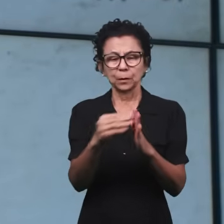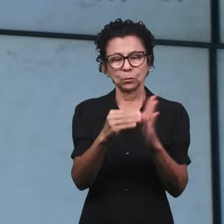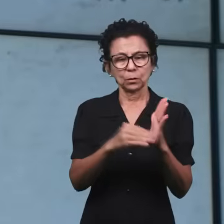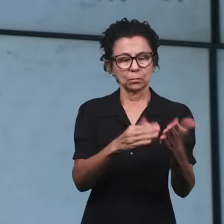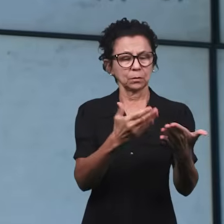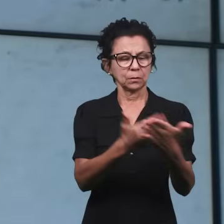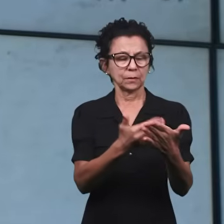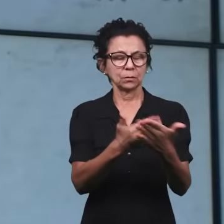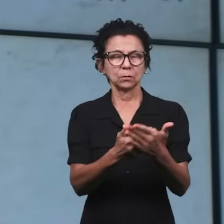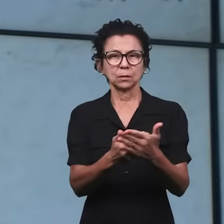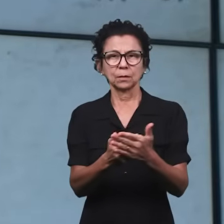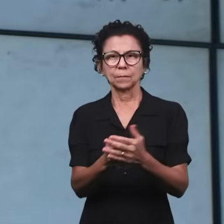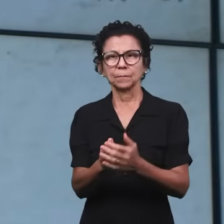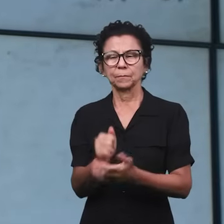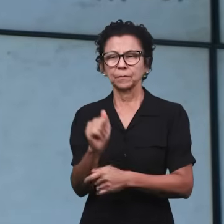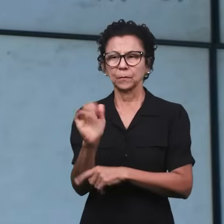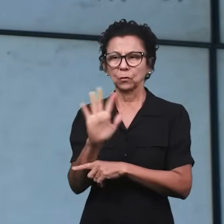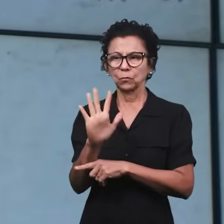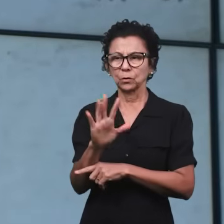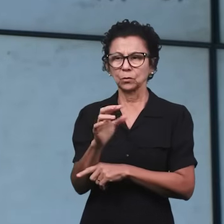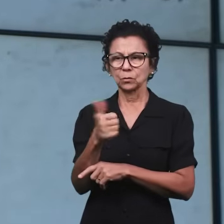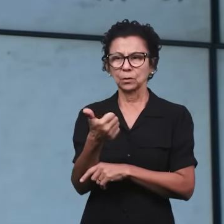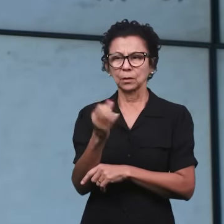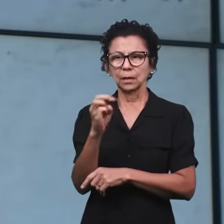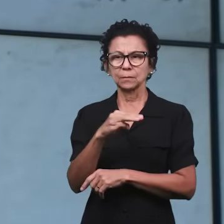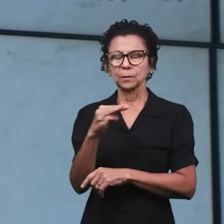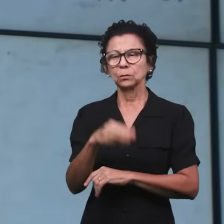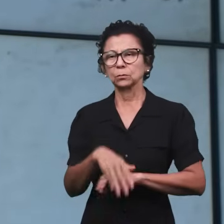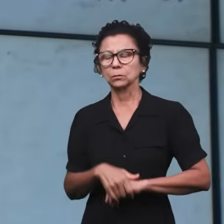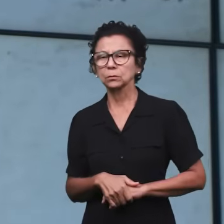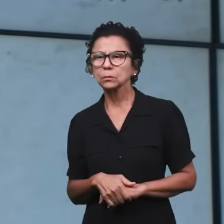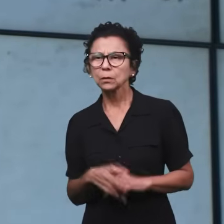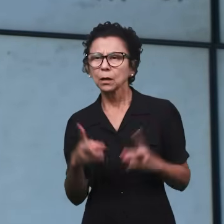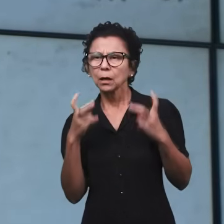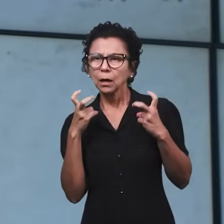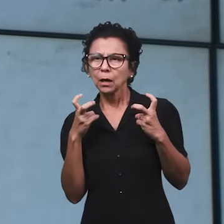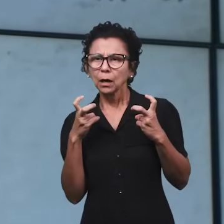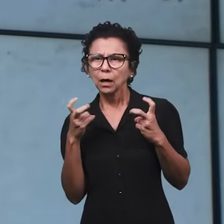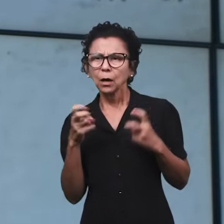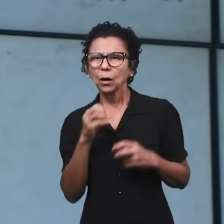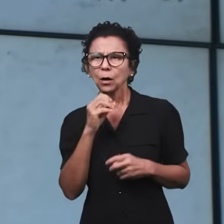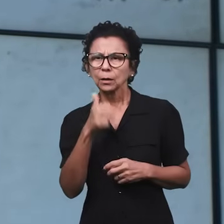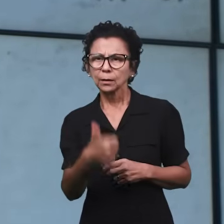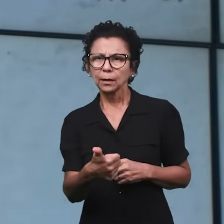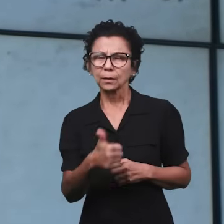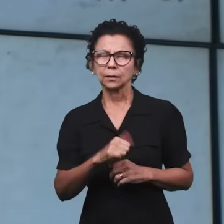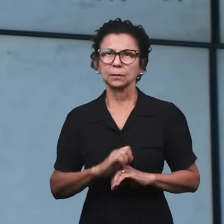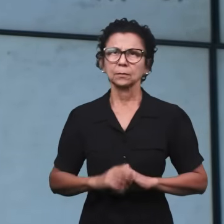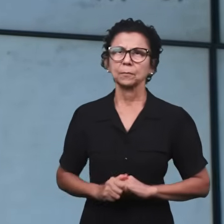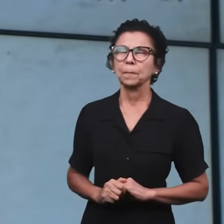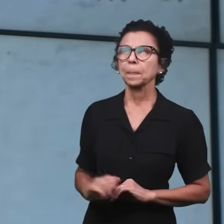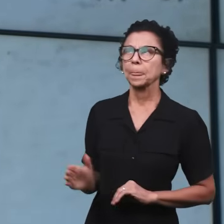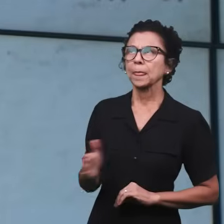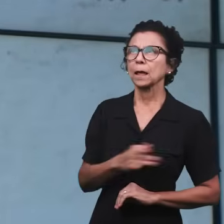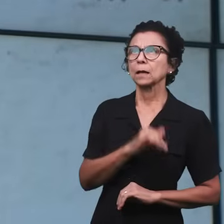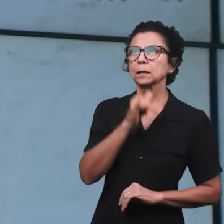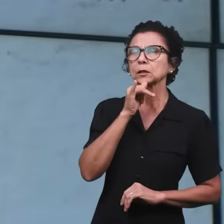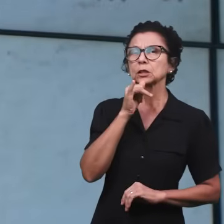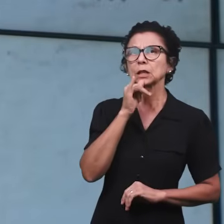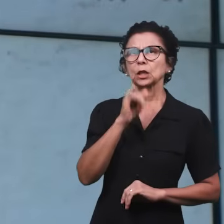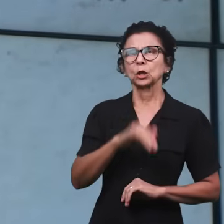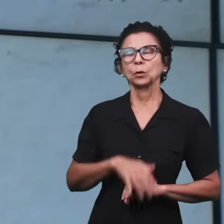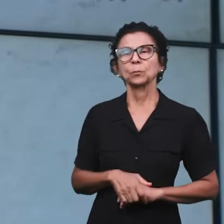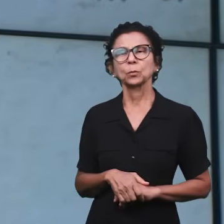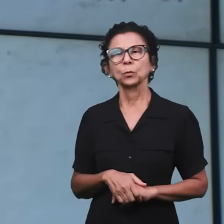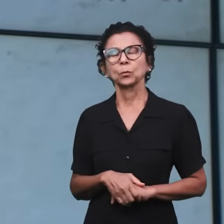conteúdo, você assiste um vídeo de 10 minutos, acha que sabe tudo. E quando nós falamos da palavra, da mesma forma, eu vou ouvir ali